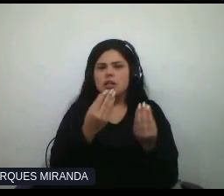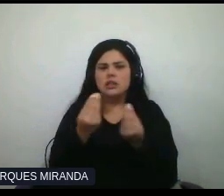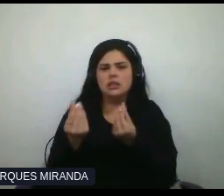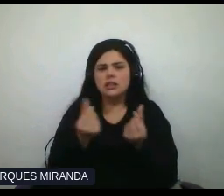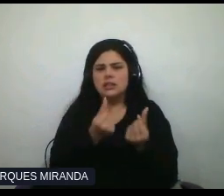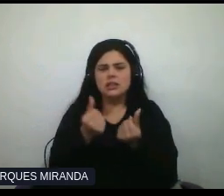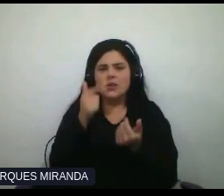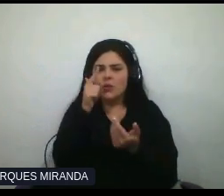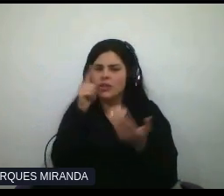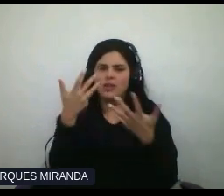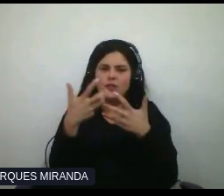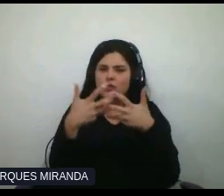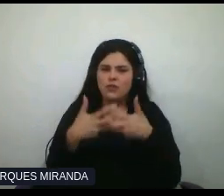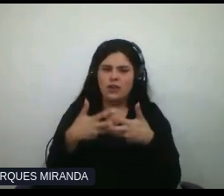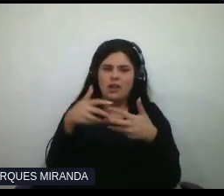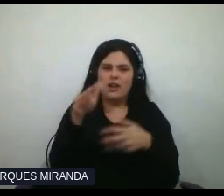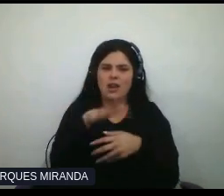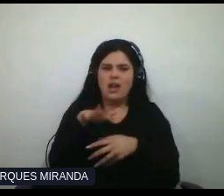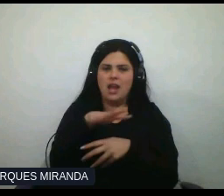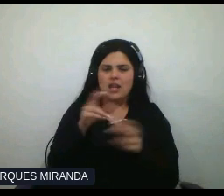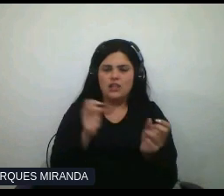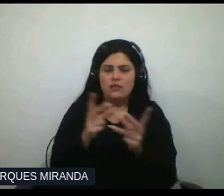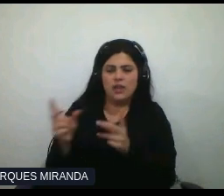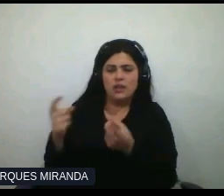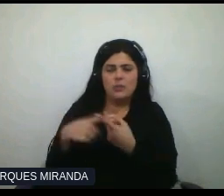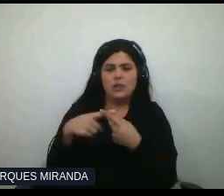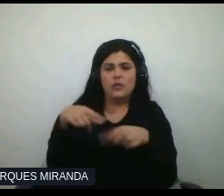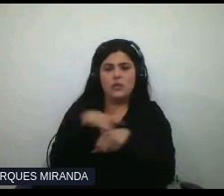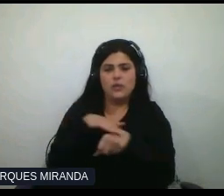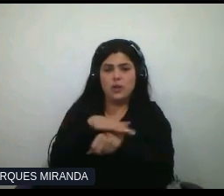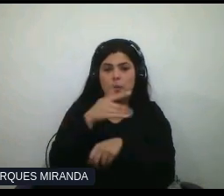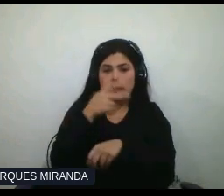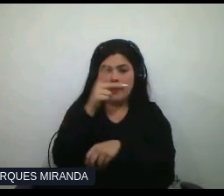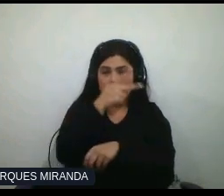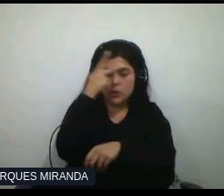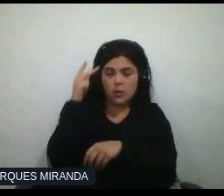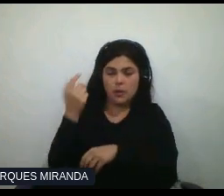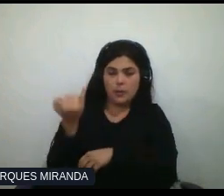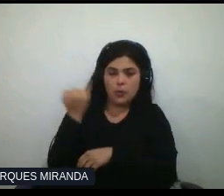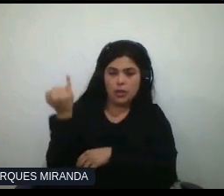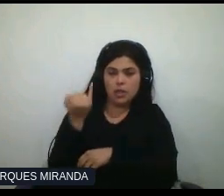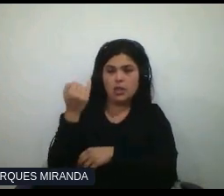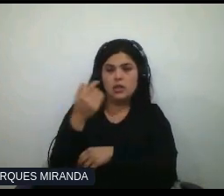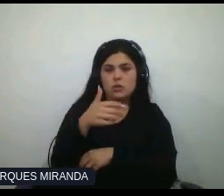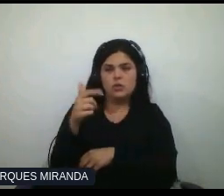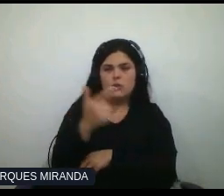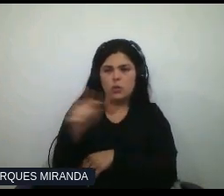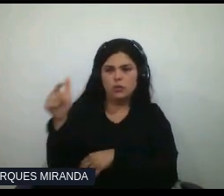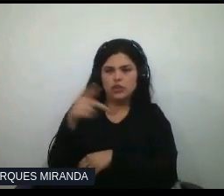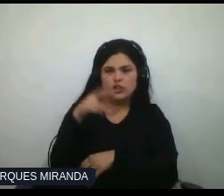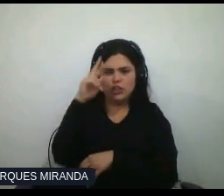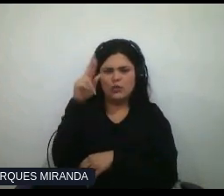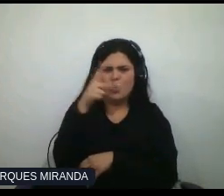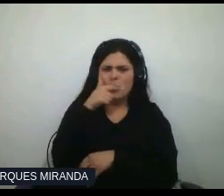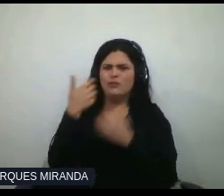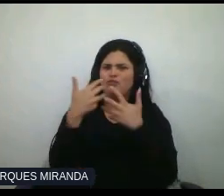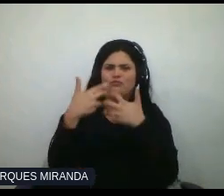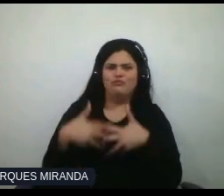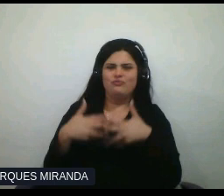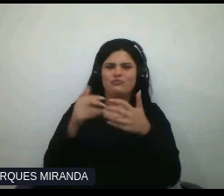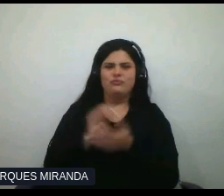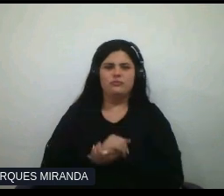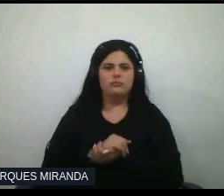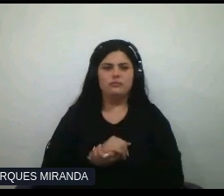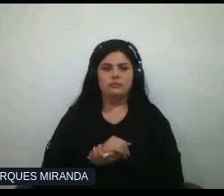vai funcionar para essa posição comercial, porque você vai falar com gente importante, você vai falar com outros diretores, e eu acho que não funciona.